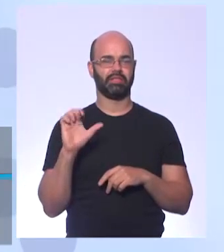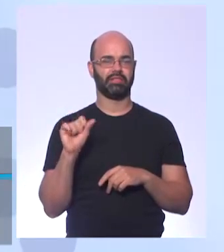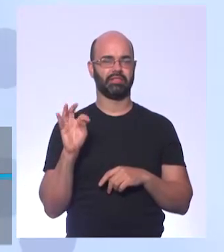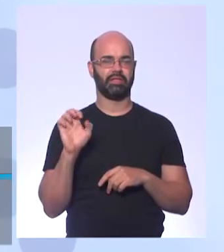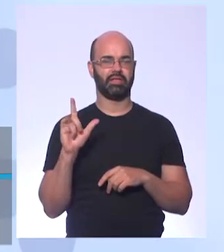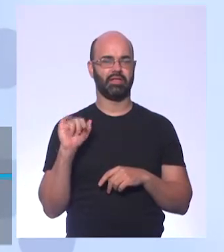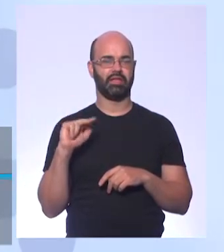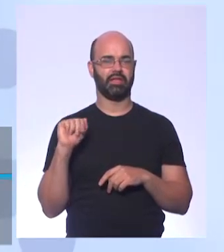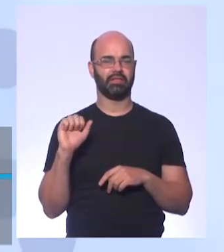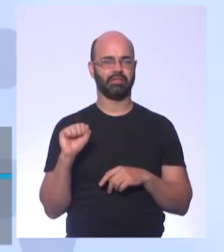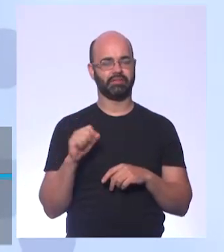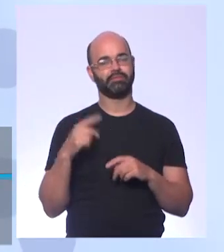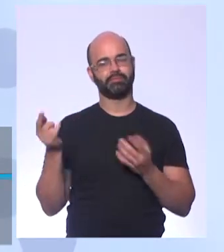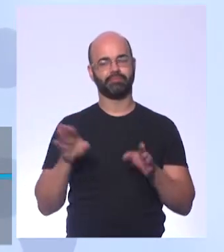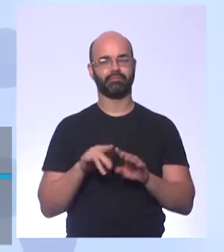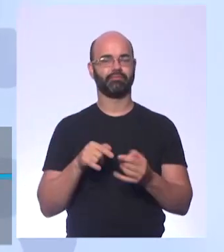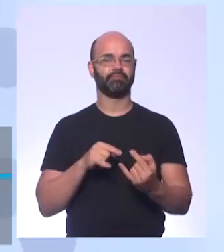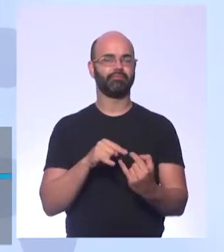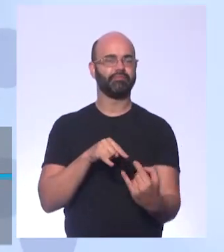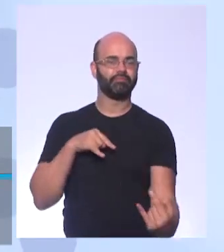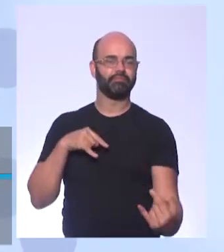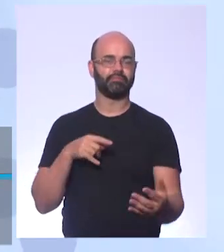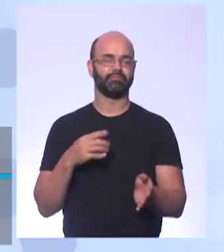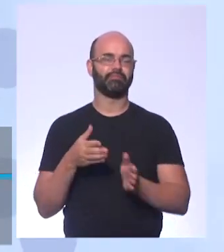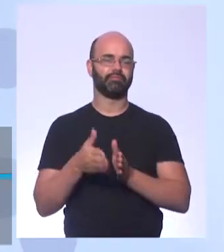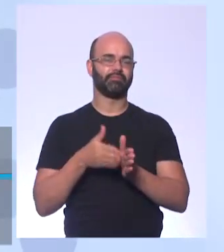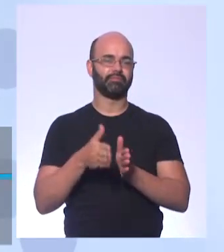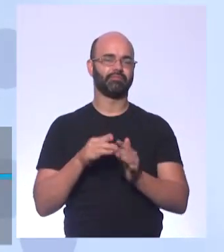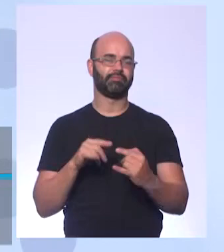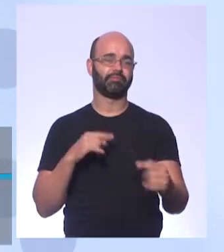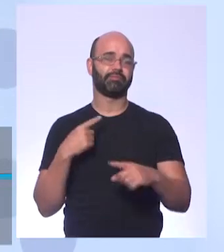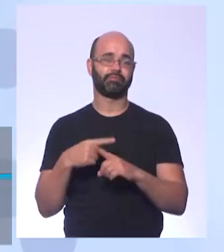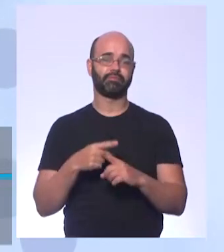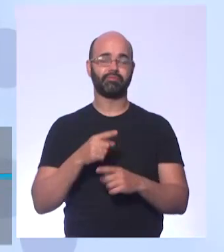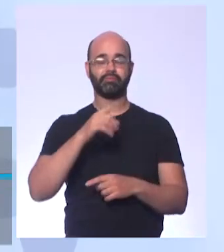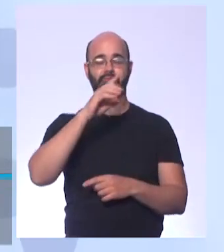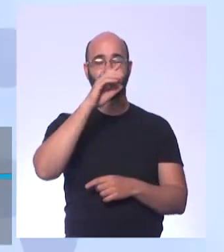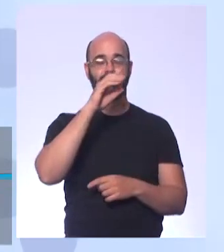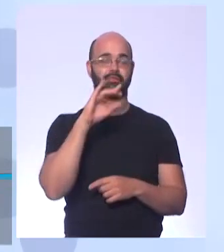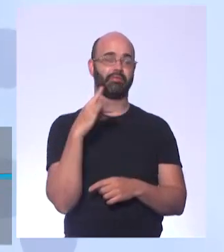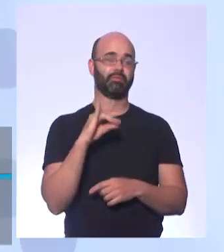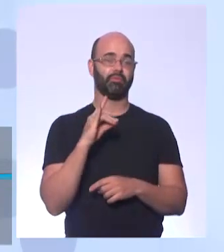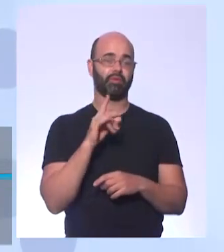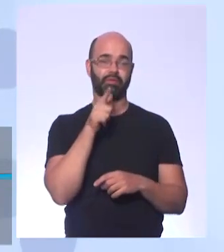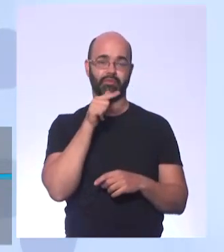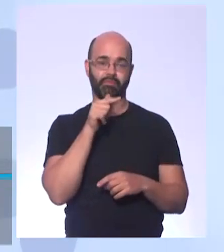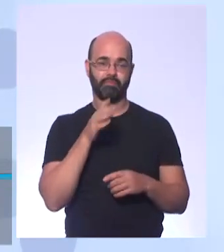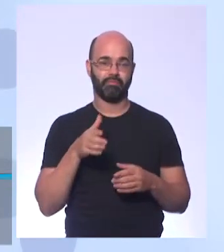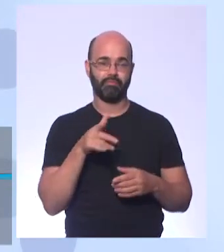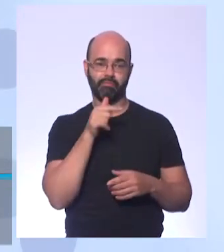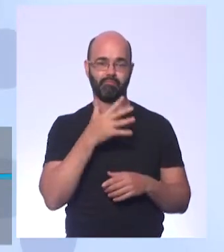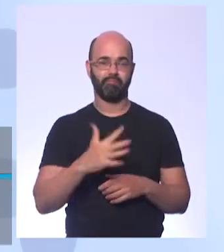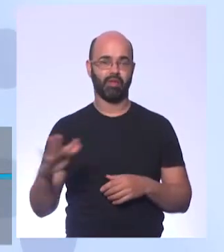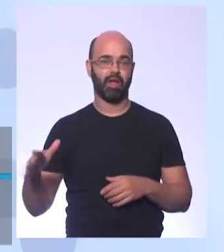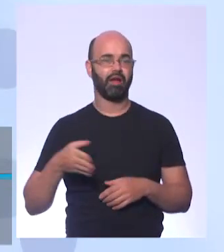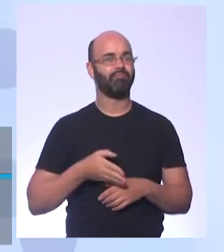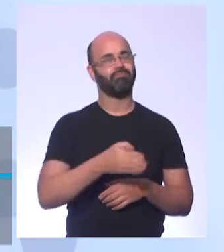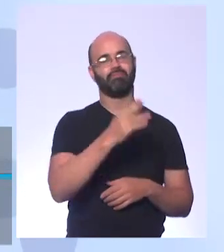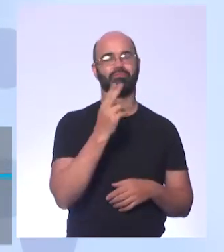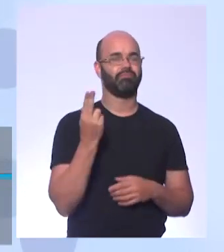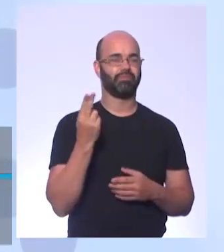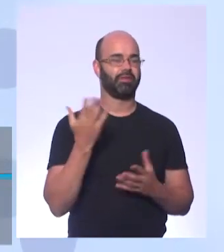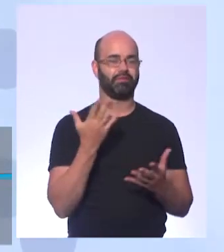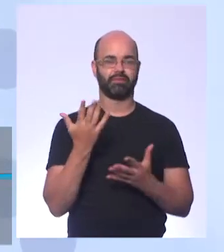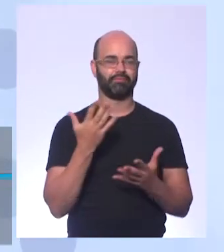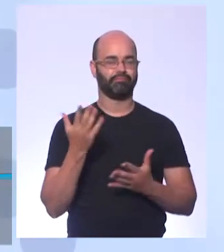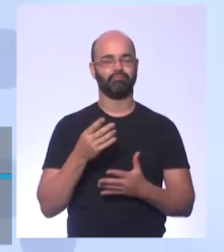construção dessa estrada de ferro. Por quê? Porque a Bolívia não tem saída para o mar, então ele precisava retirar o seu produto para algum local,